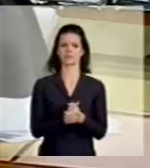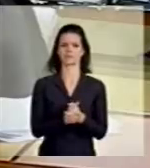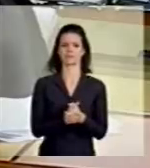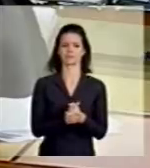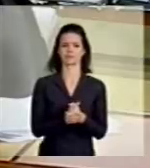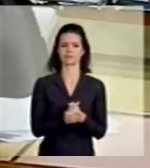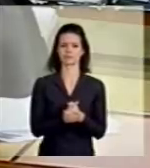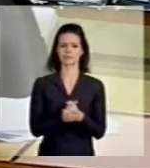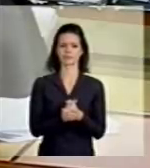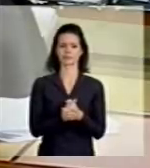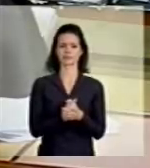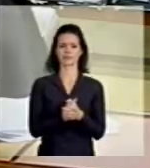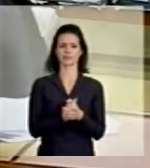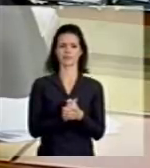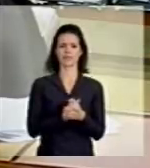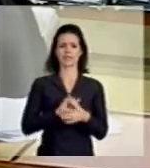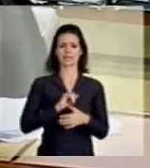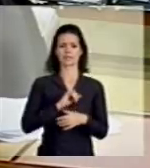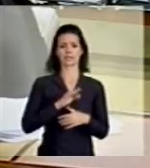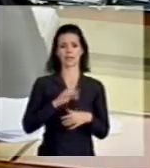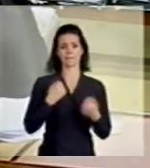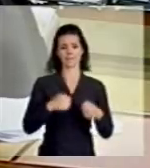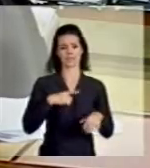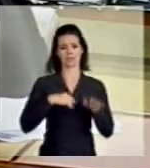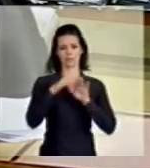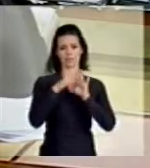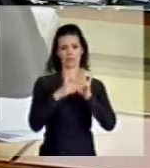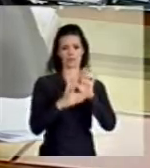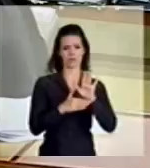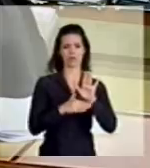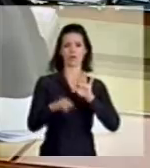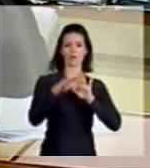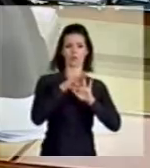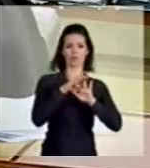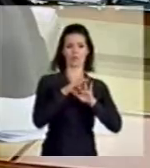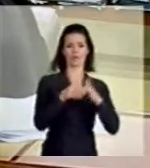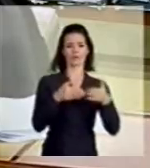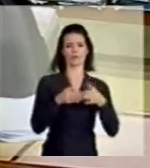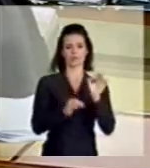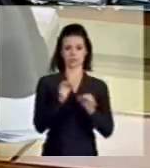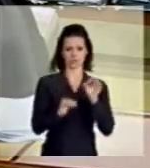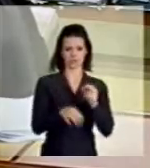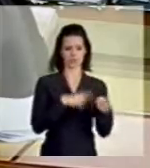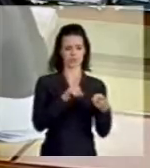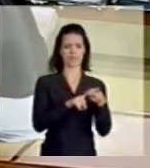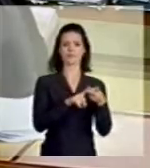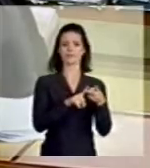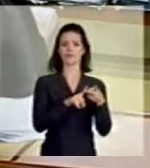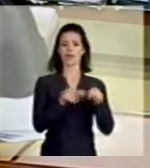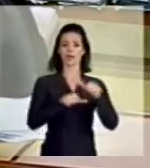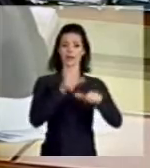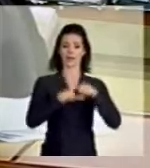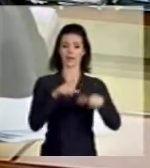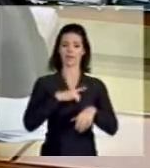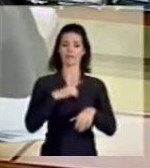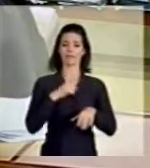redesignação sexual, mediante a observância dos seguintes requisitos: que haja ordem judicial, artigo 13.1, que essa alteração seja averbada à